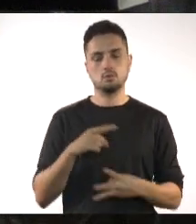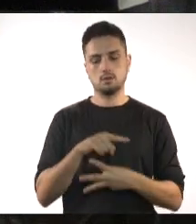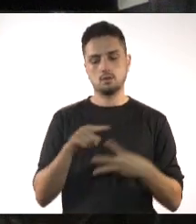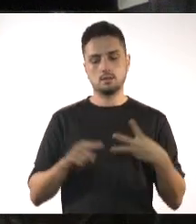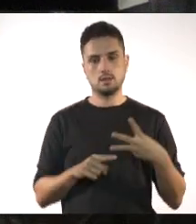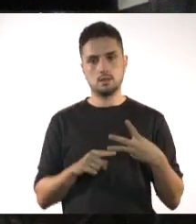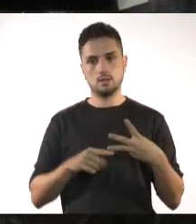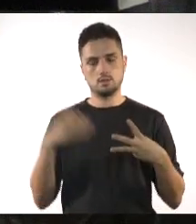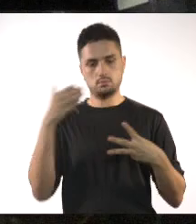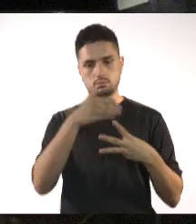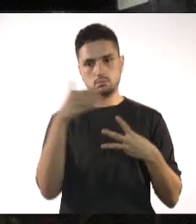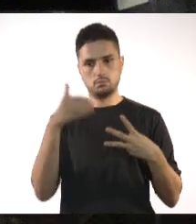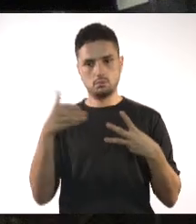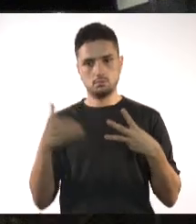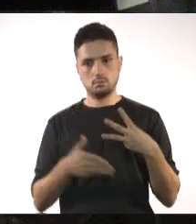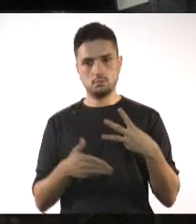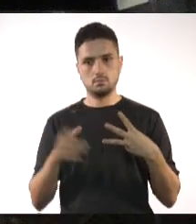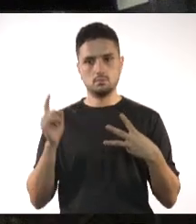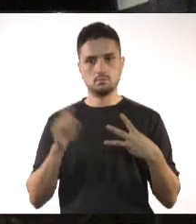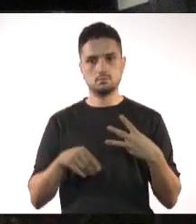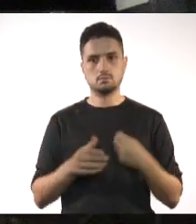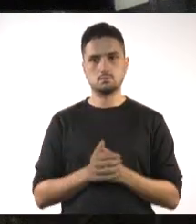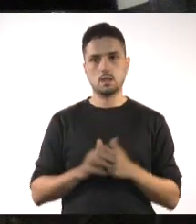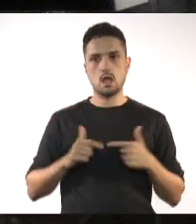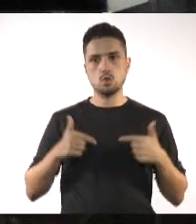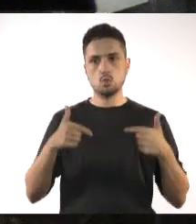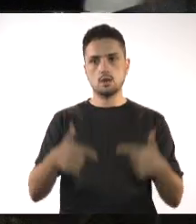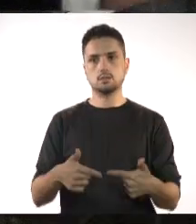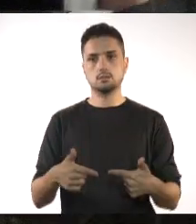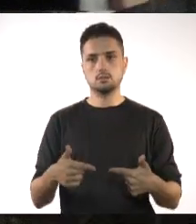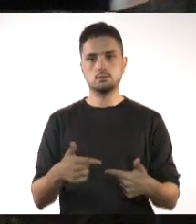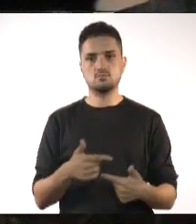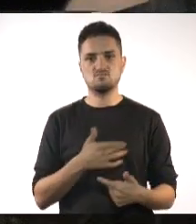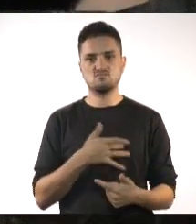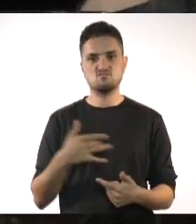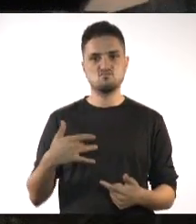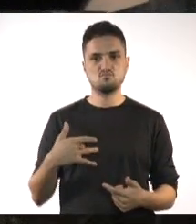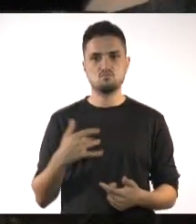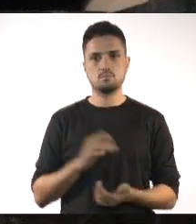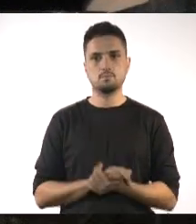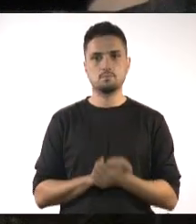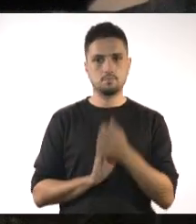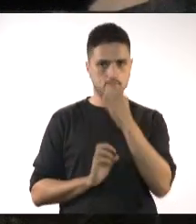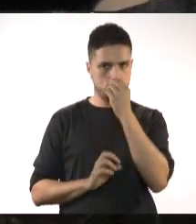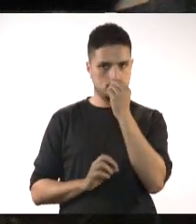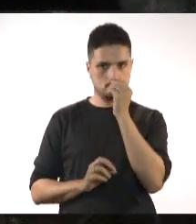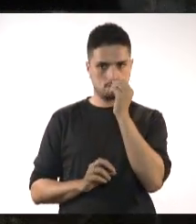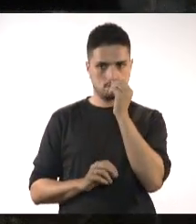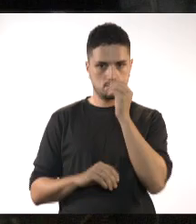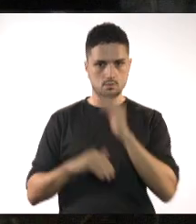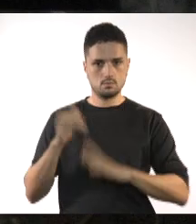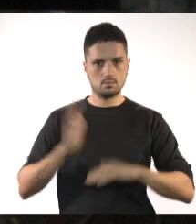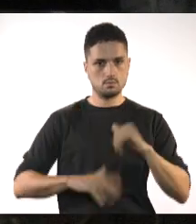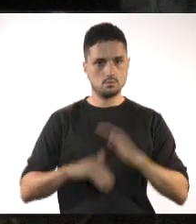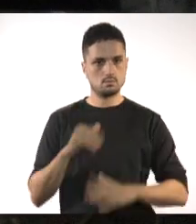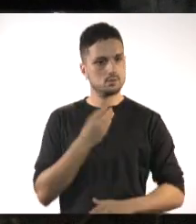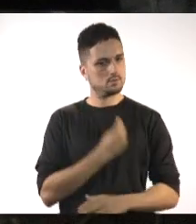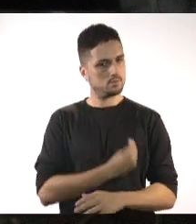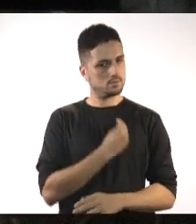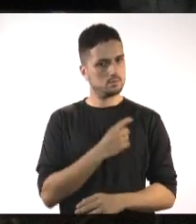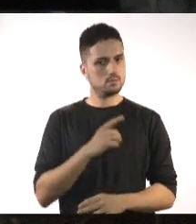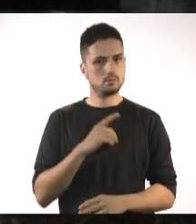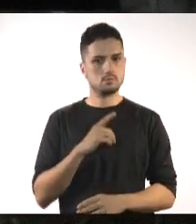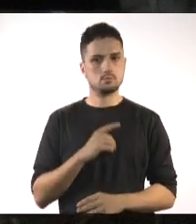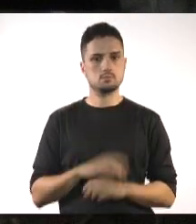dimensões, são linhas de atuação da pastoral, da prática, da vivência, do